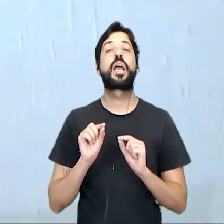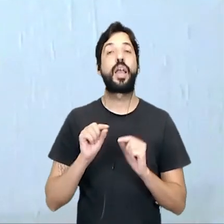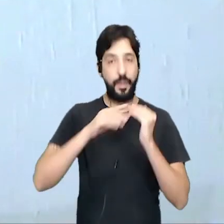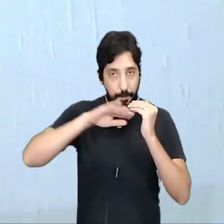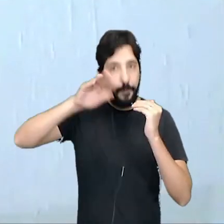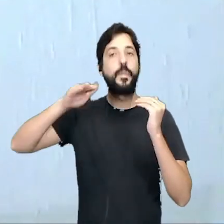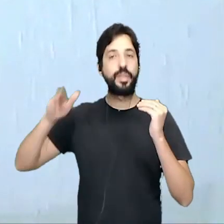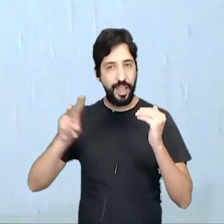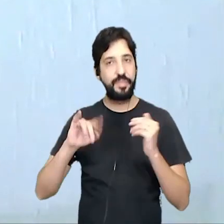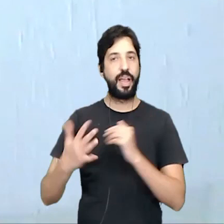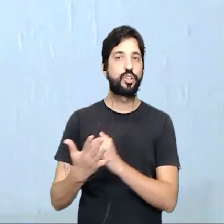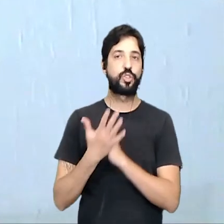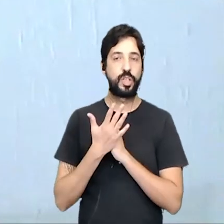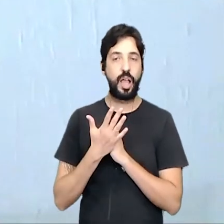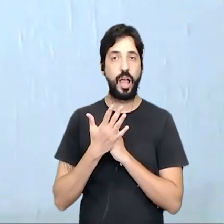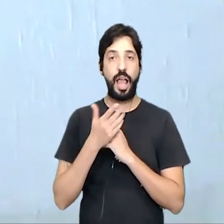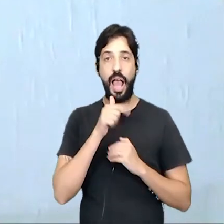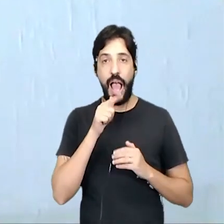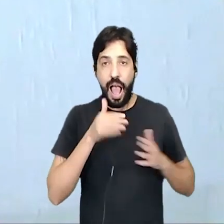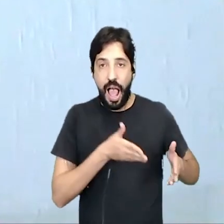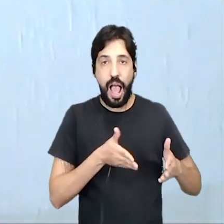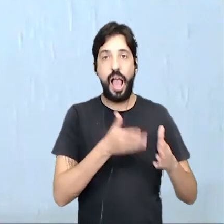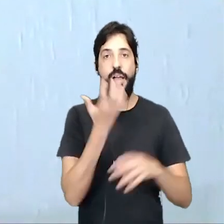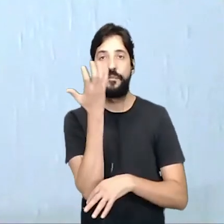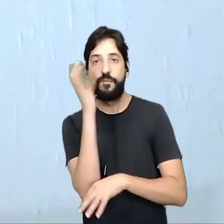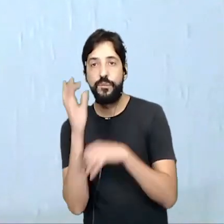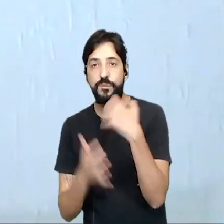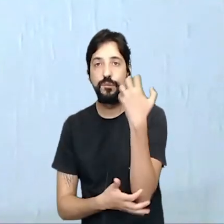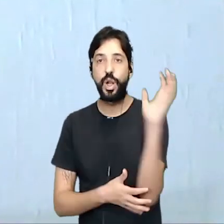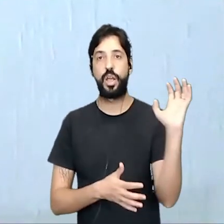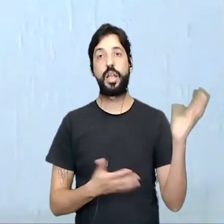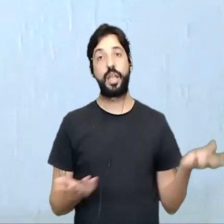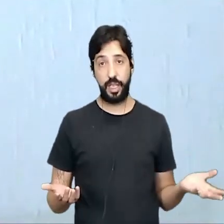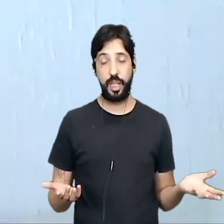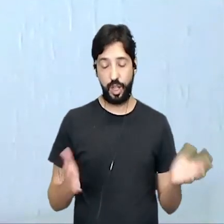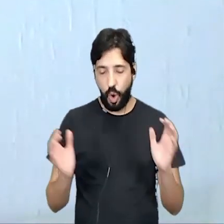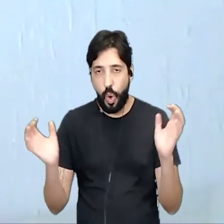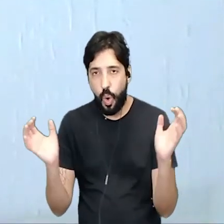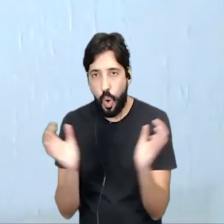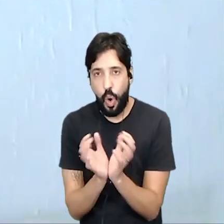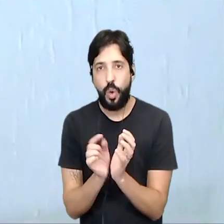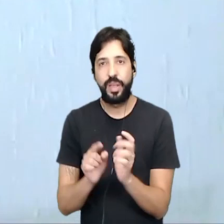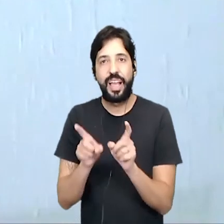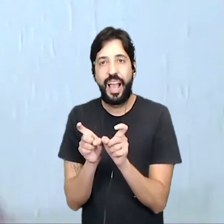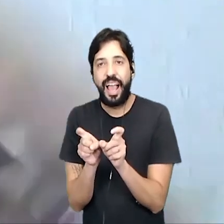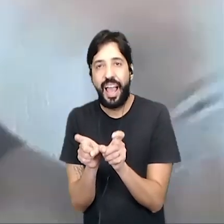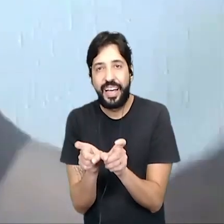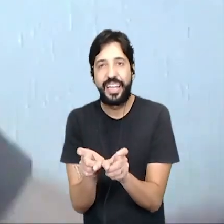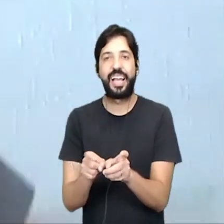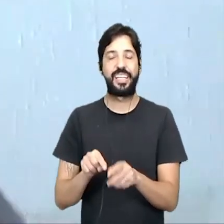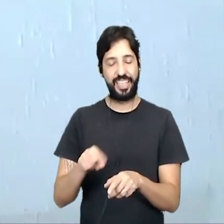Então, quem vai nos socorrer é a montanha, são as águas, é a floresta, é